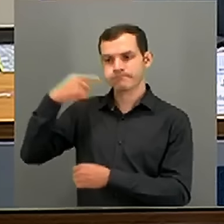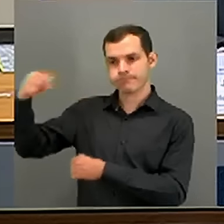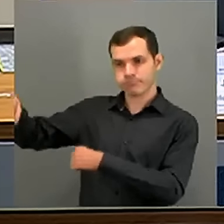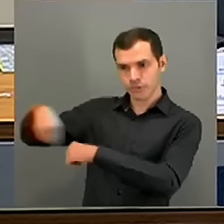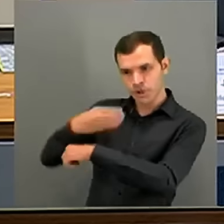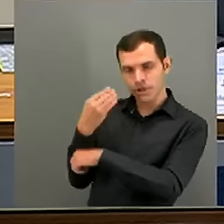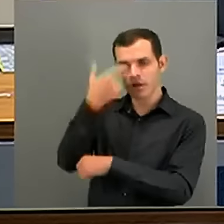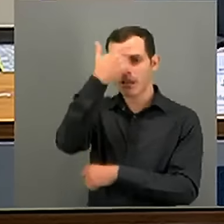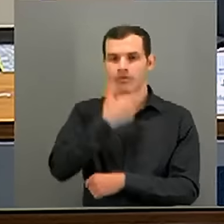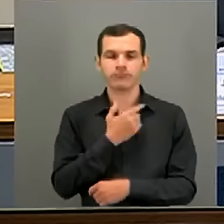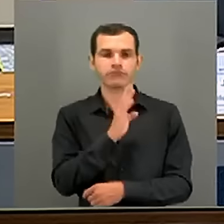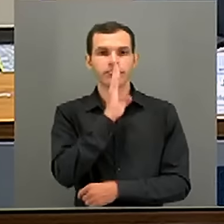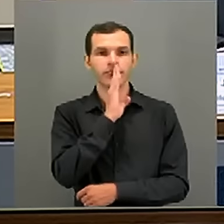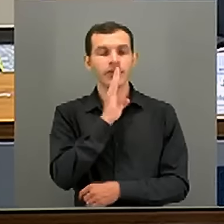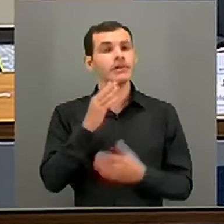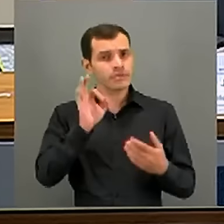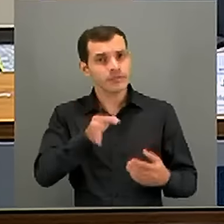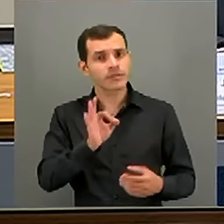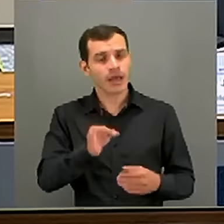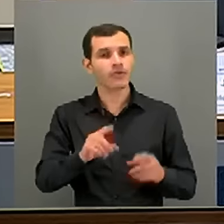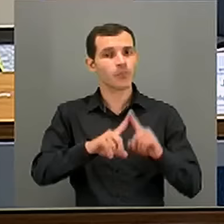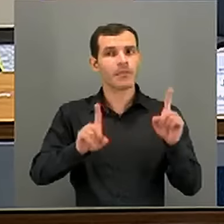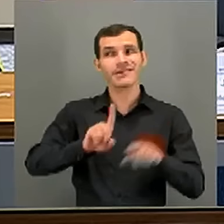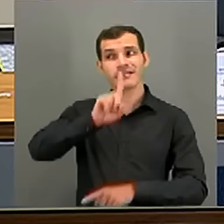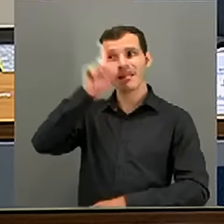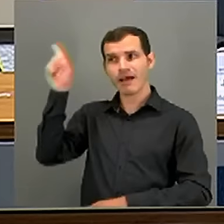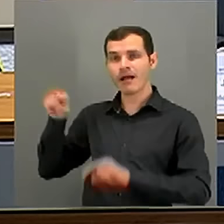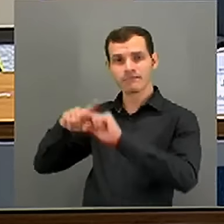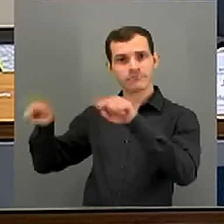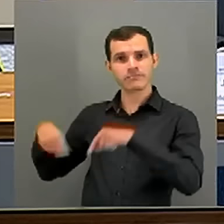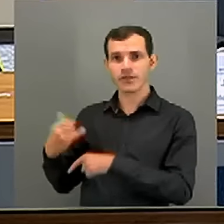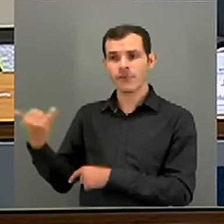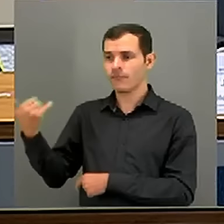senhor não ficou em silêncio. Lá o senhor falou para mim que tudo isso é mentira.